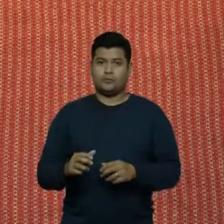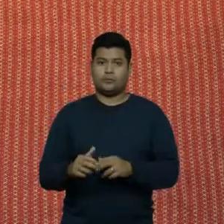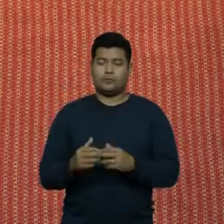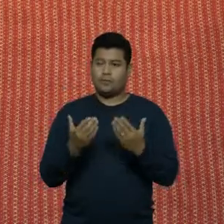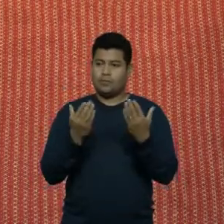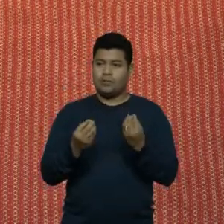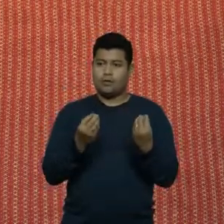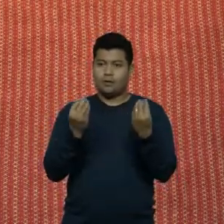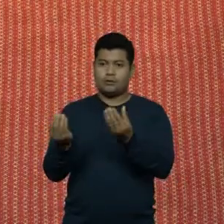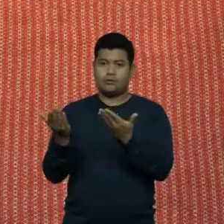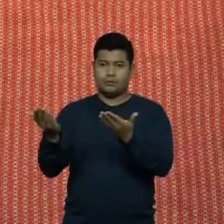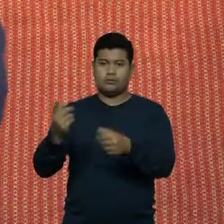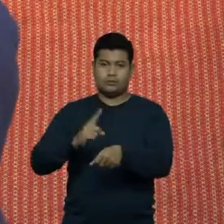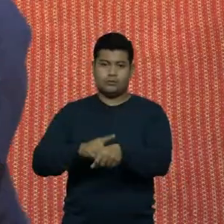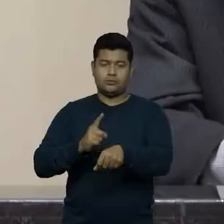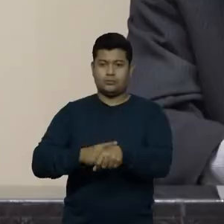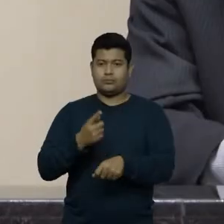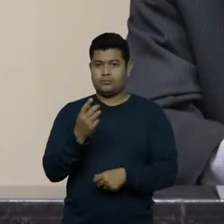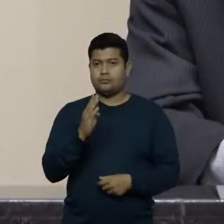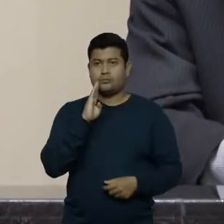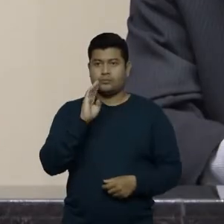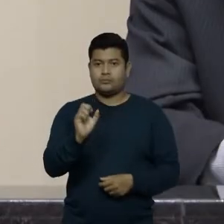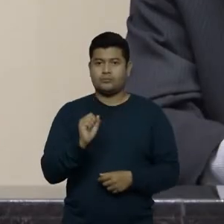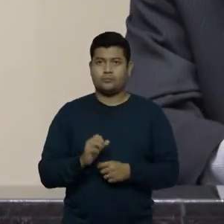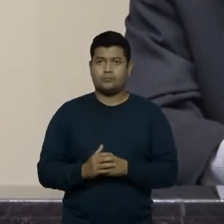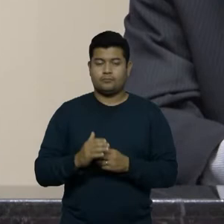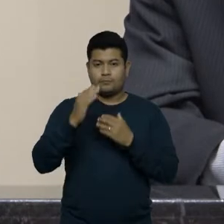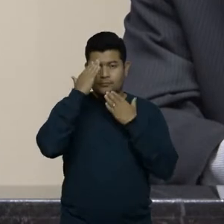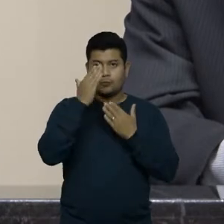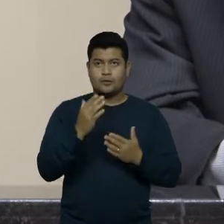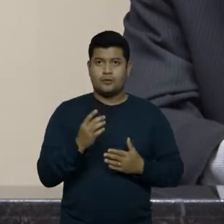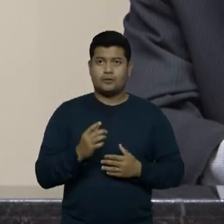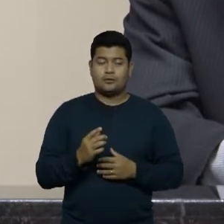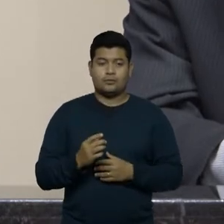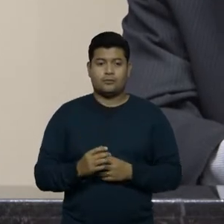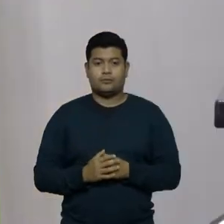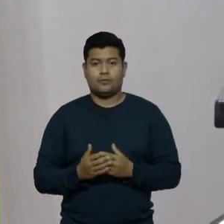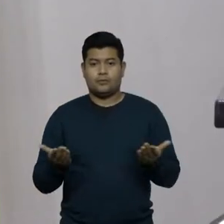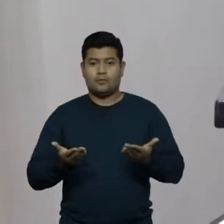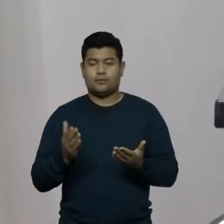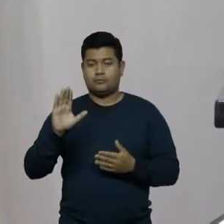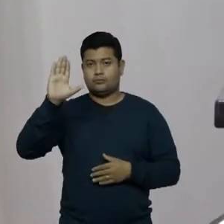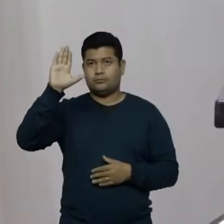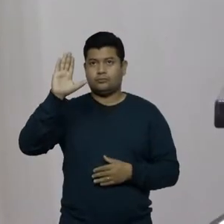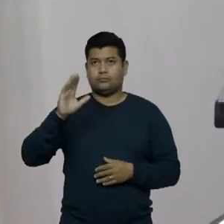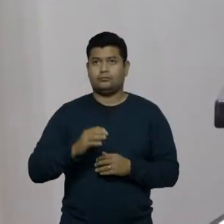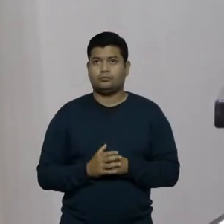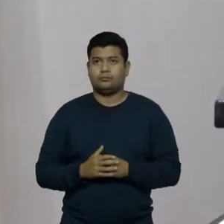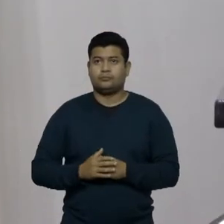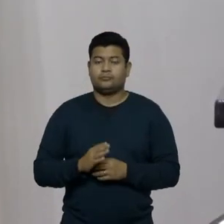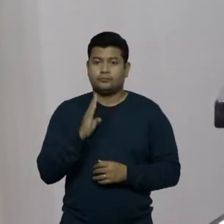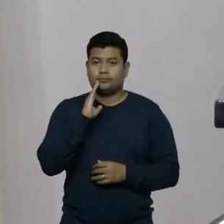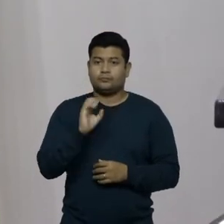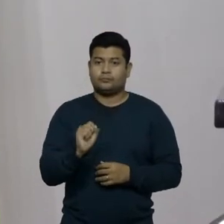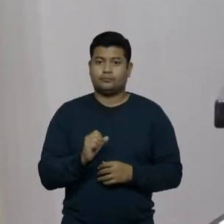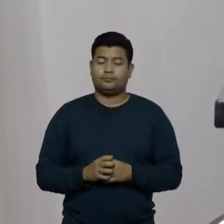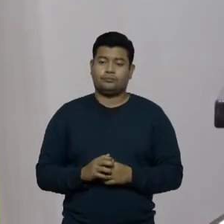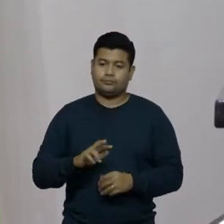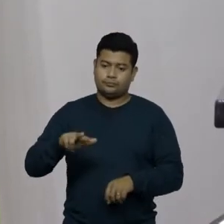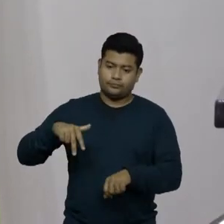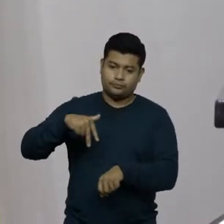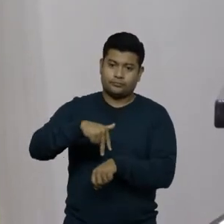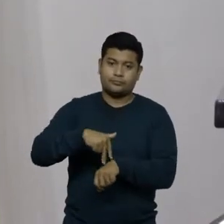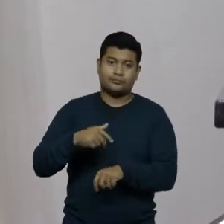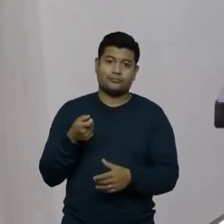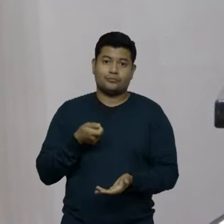bruços Obrigado por sempre com a palavra o deputado Bruno Souza senhor presidente eu me vejo novamente na